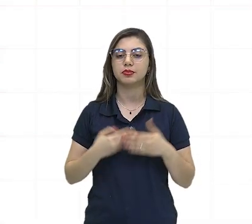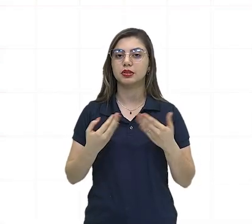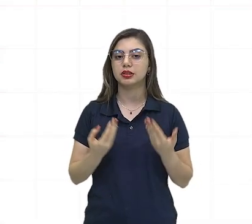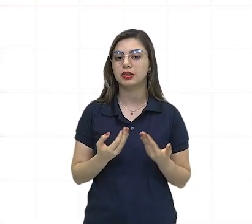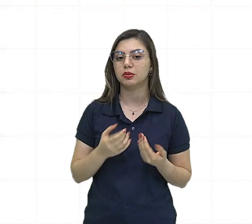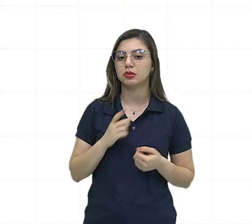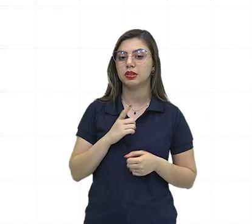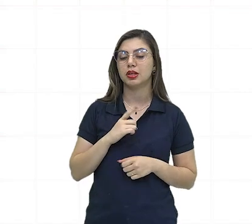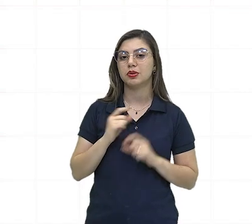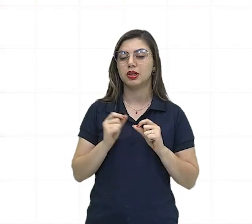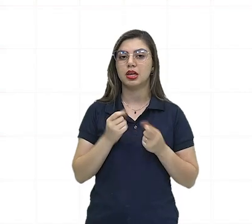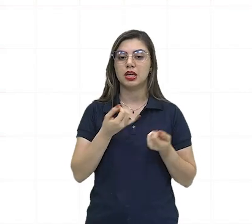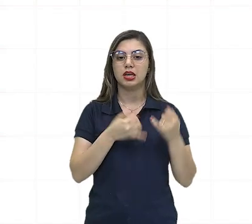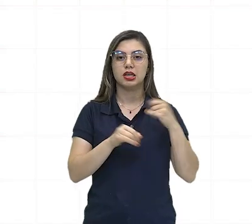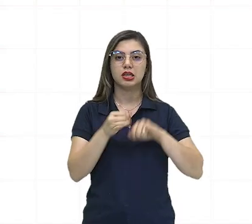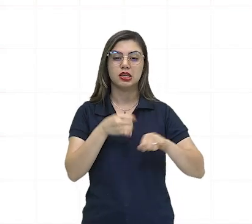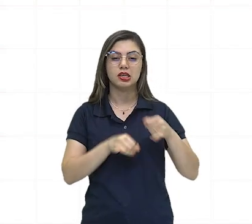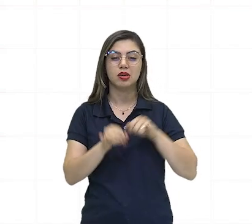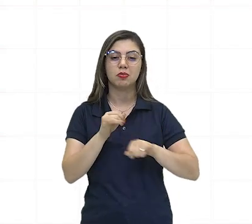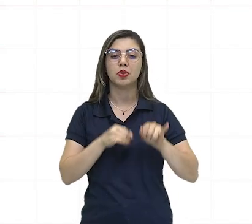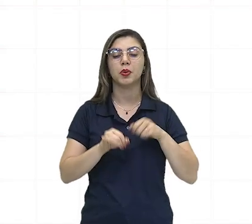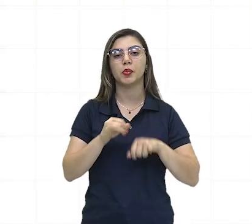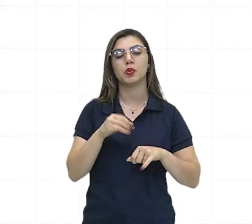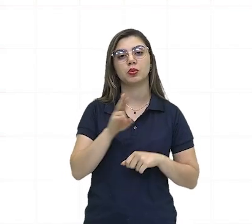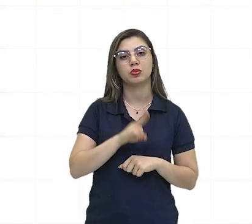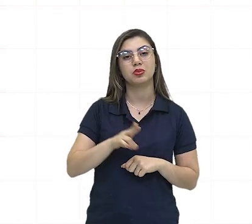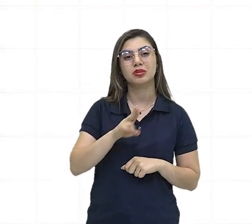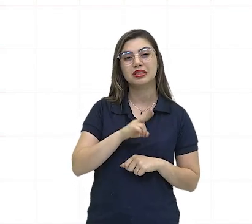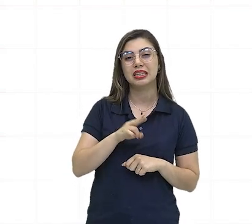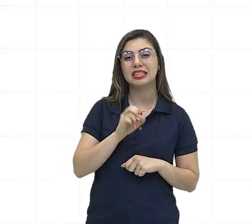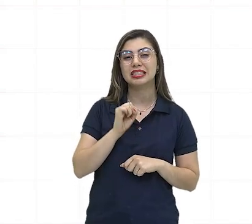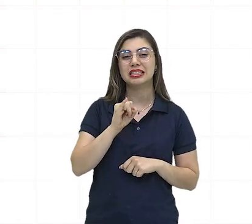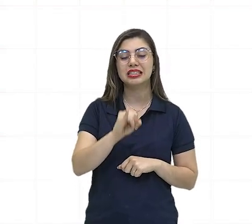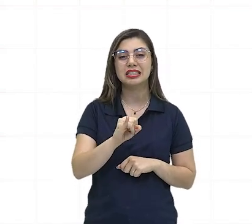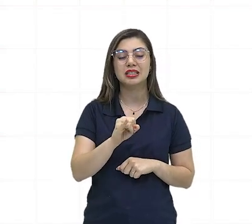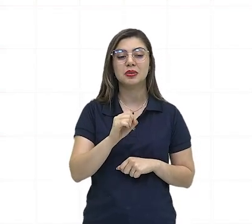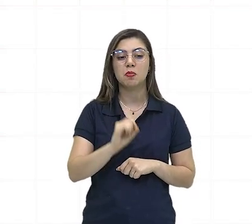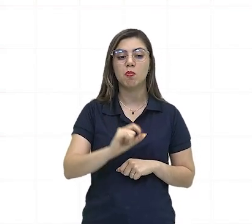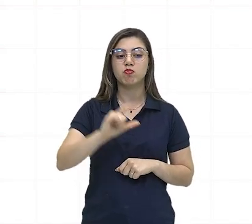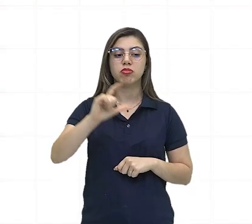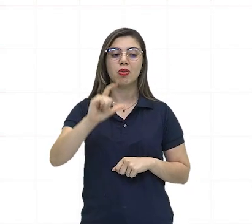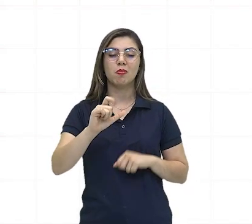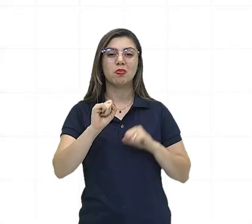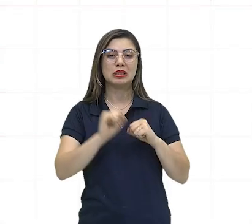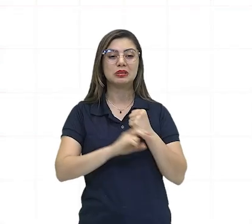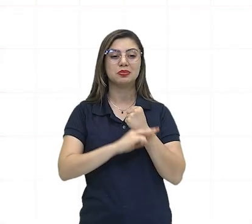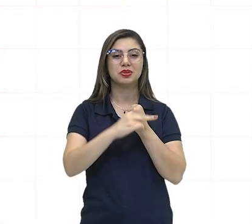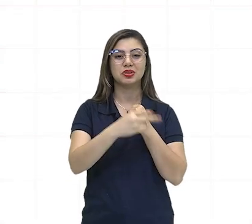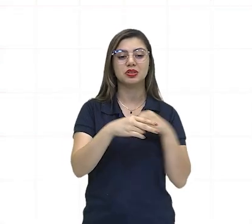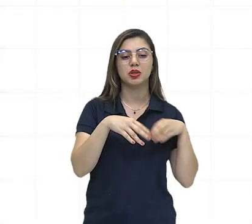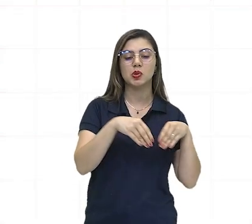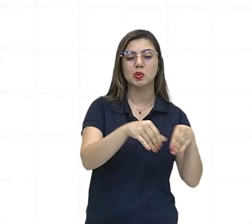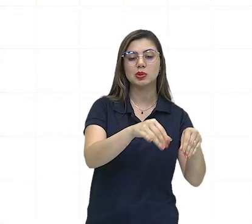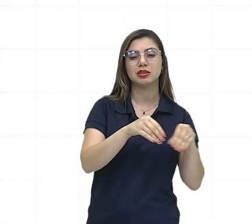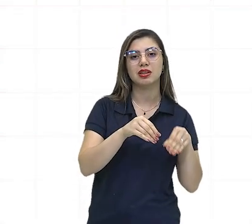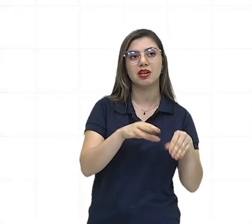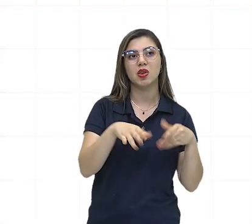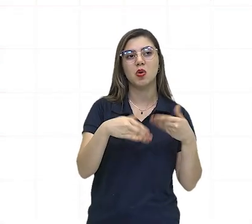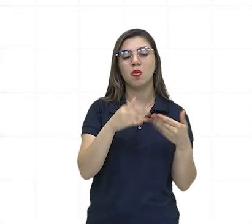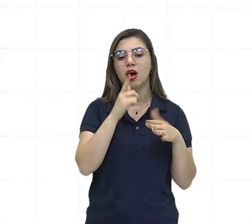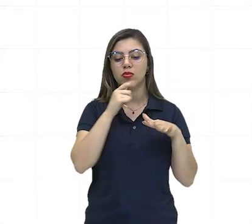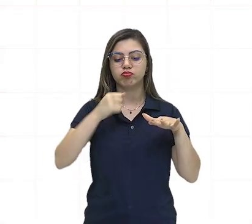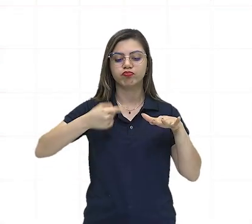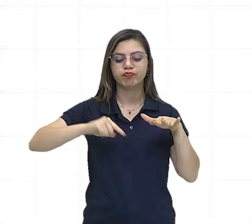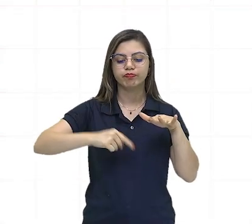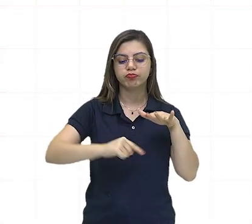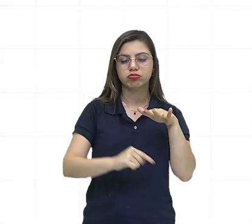excessivo de produtos químicos, ele também pode prejudicar os solos, poluir as águas